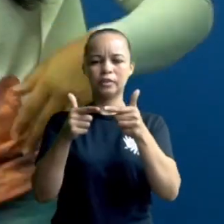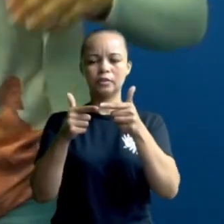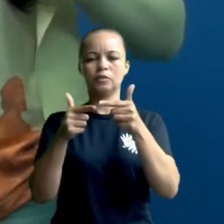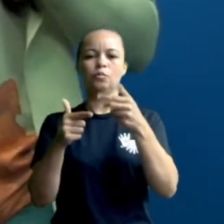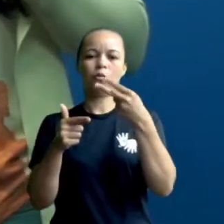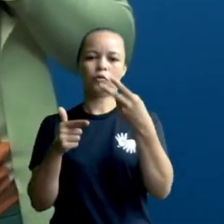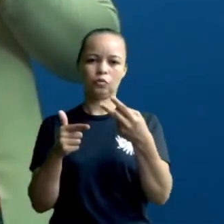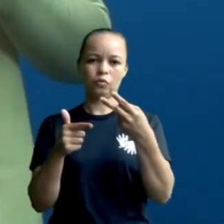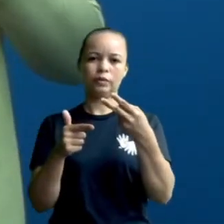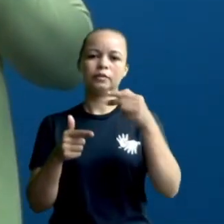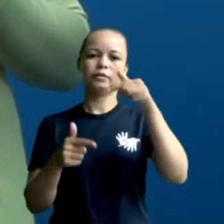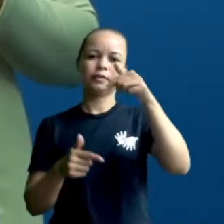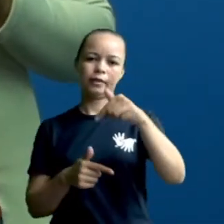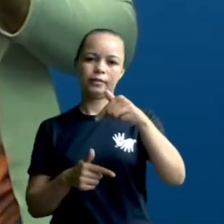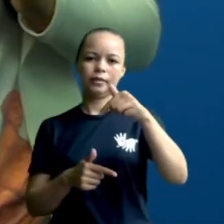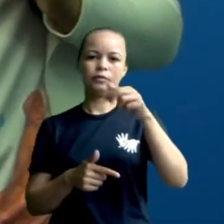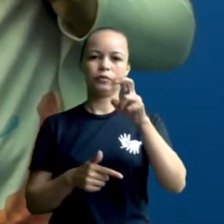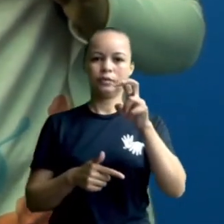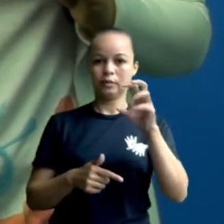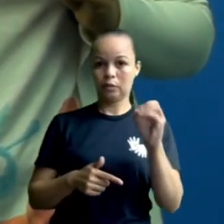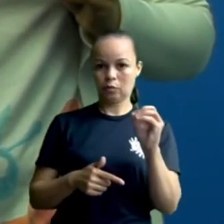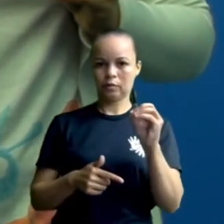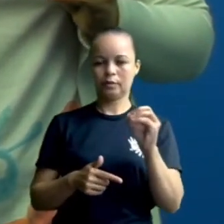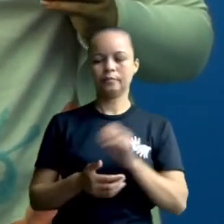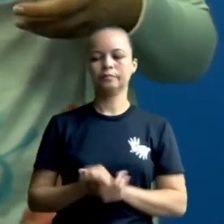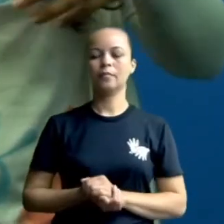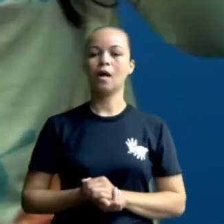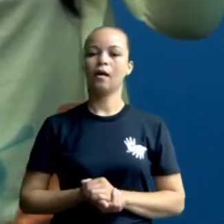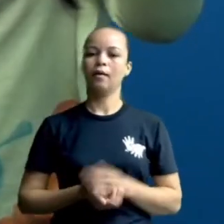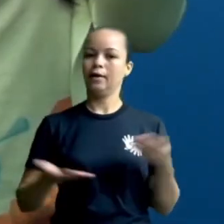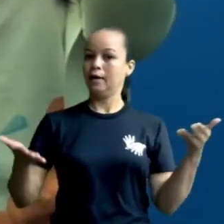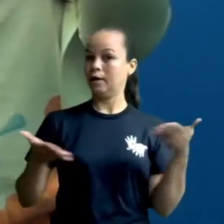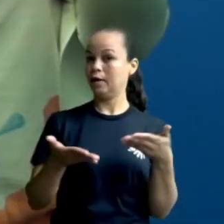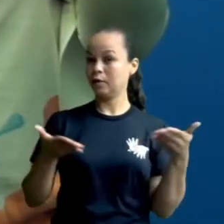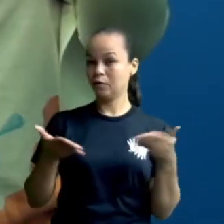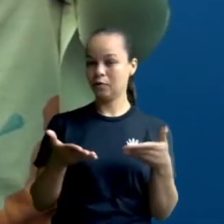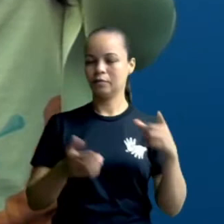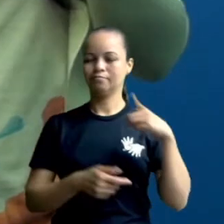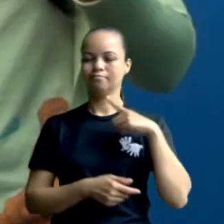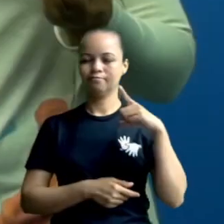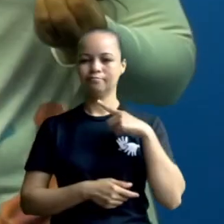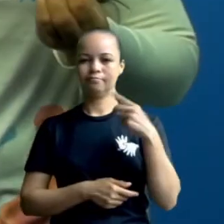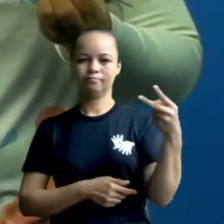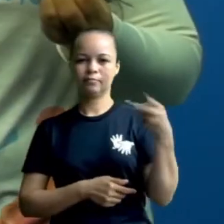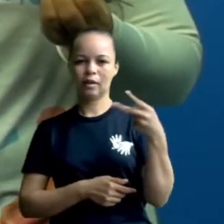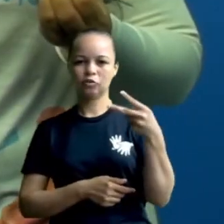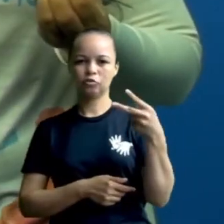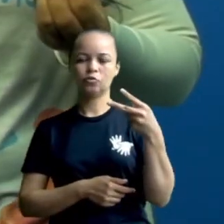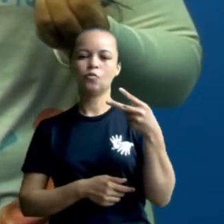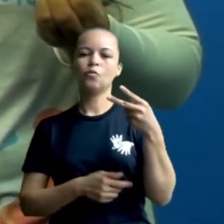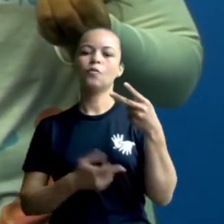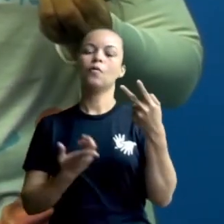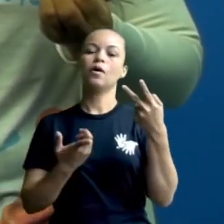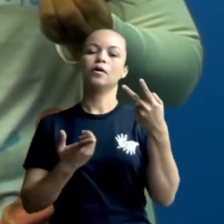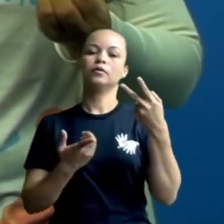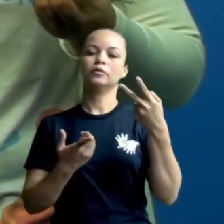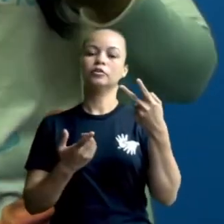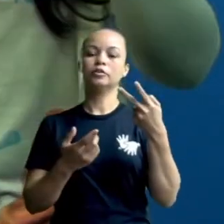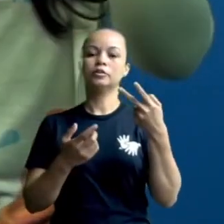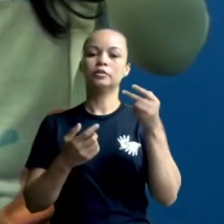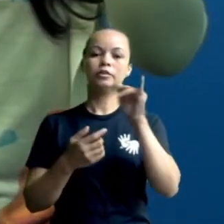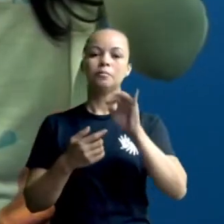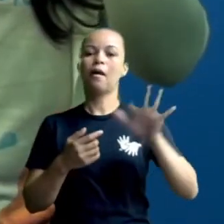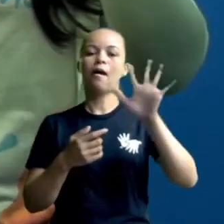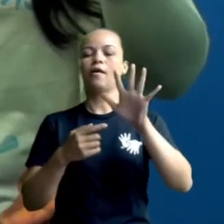750. Agora, eu tenho as duas figuras. Eu tenho a área do